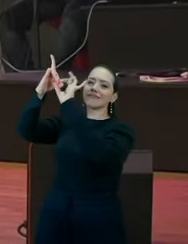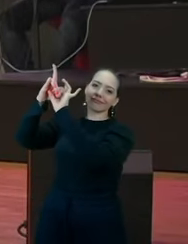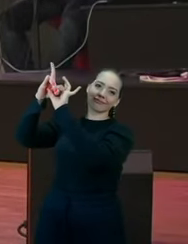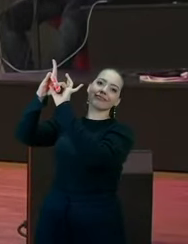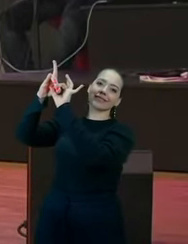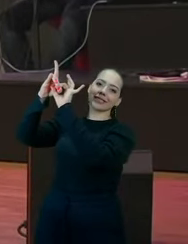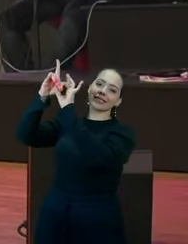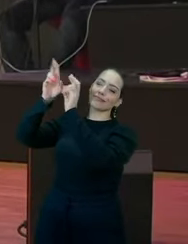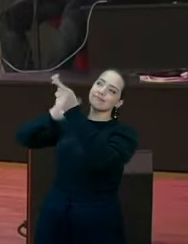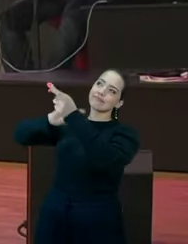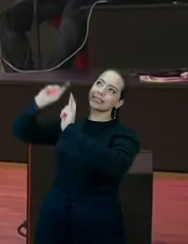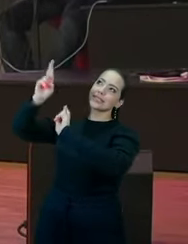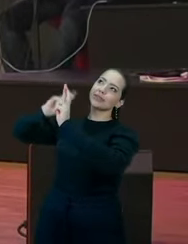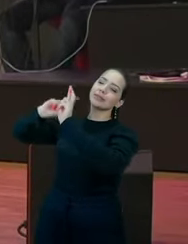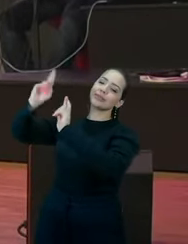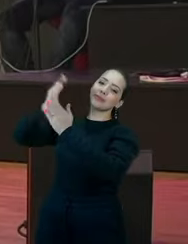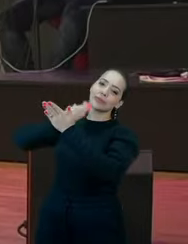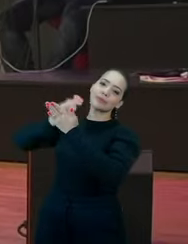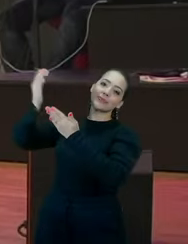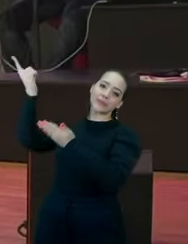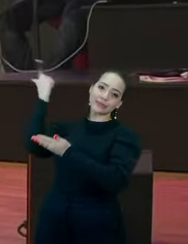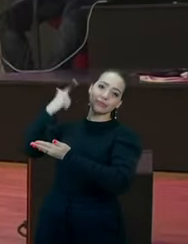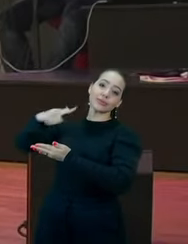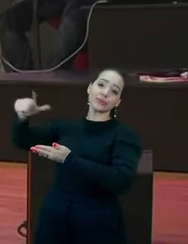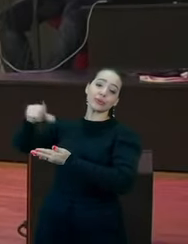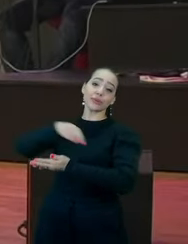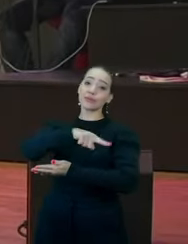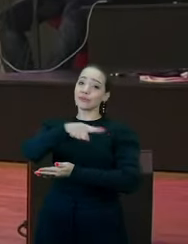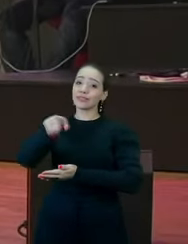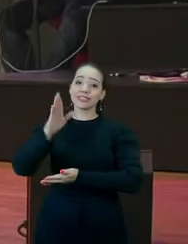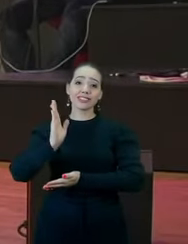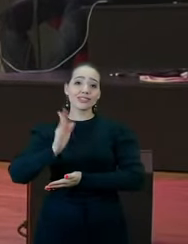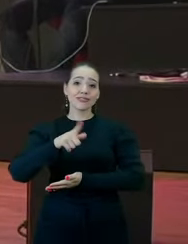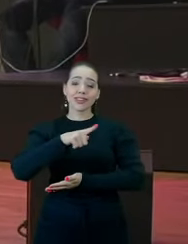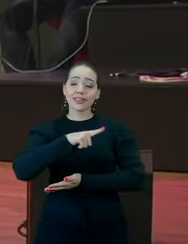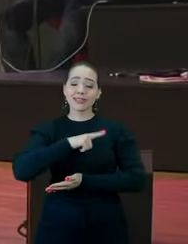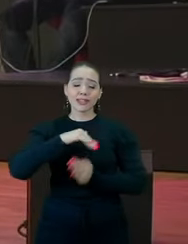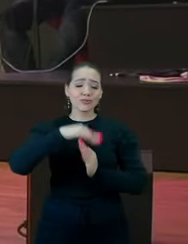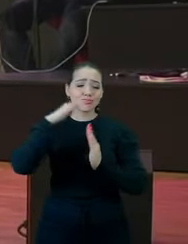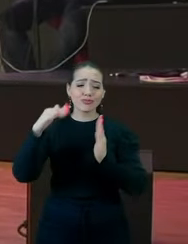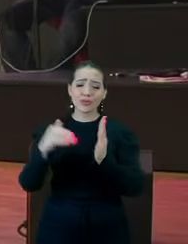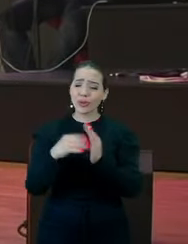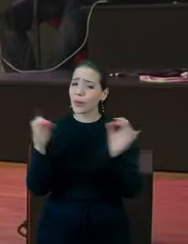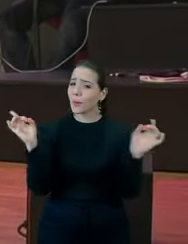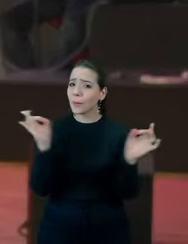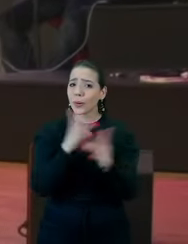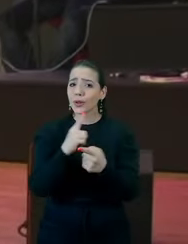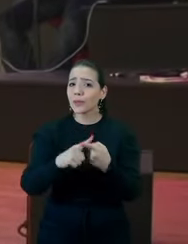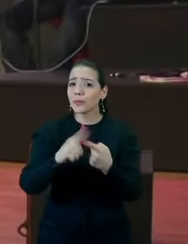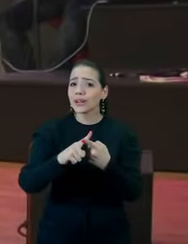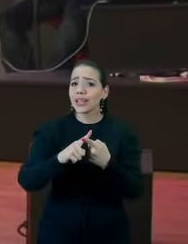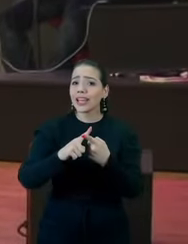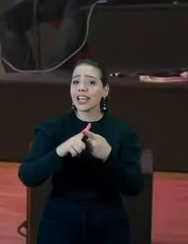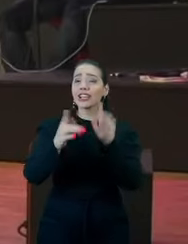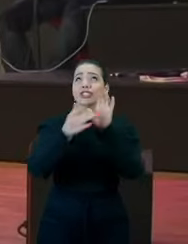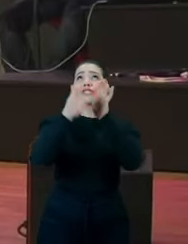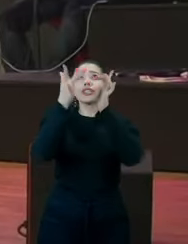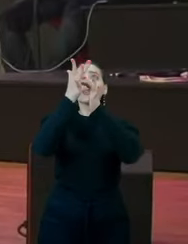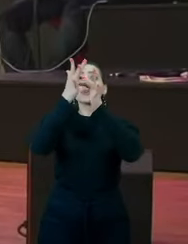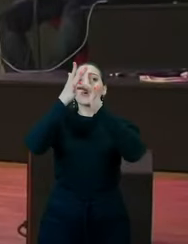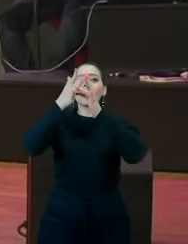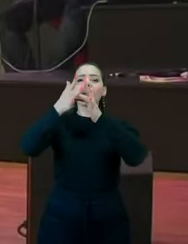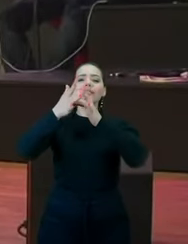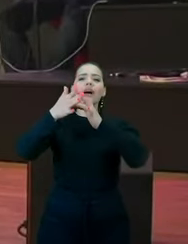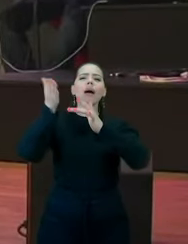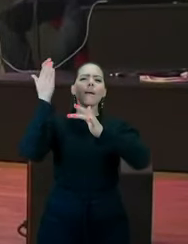Você tem tudo pronto, o caminho já foi aberto, Jesus já abriu o caminho para nós. A conexão, a Bíblia diz que Ele é o caminho,